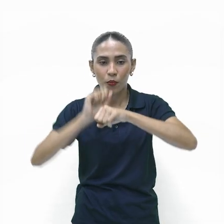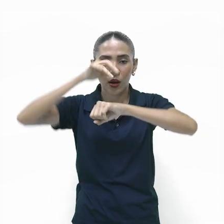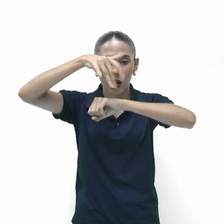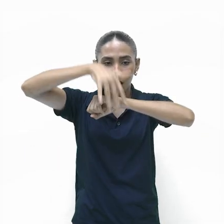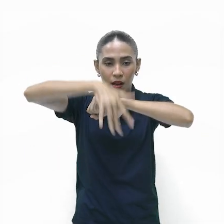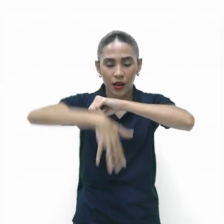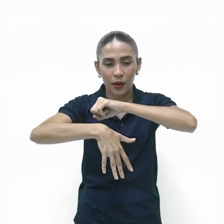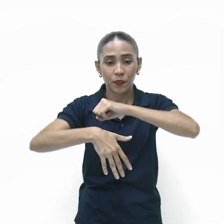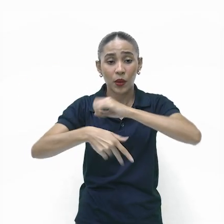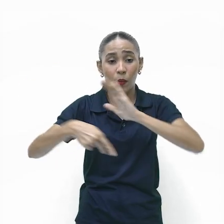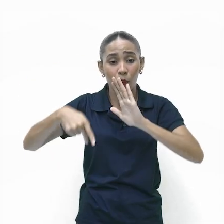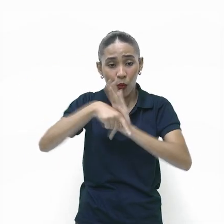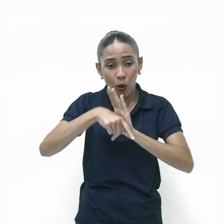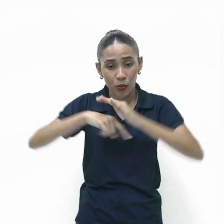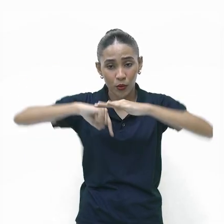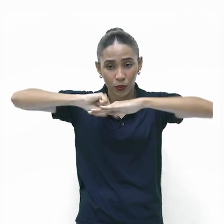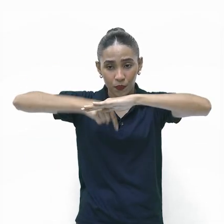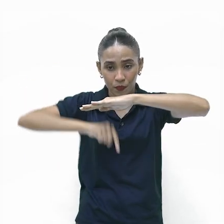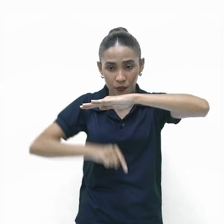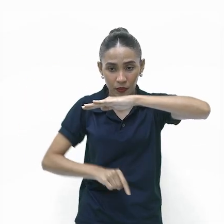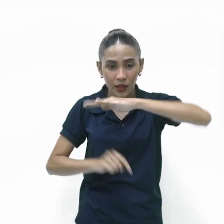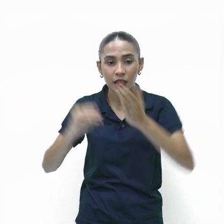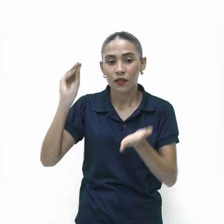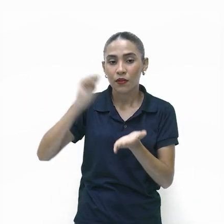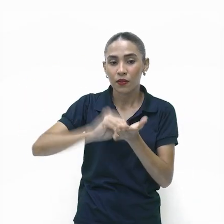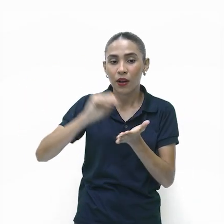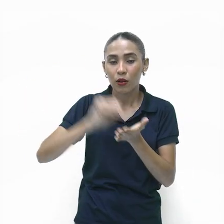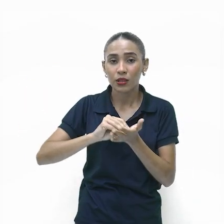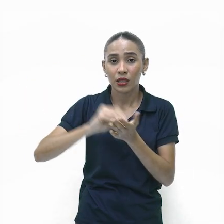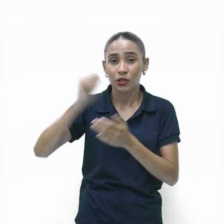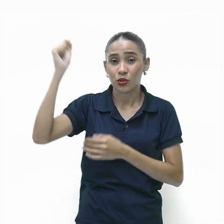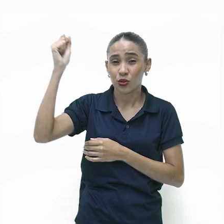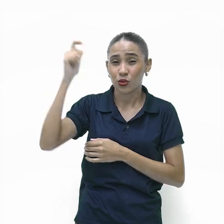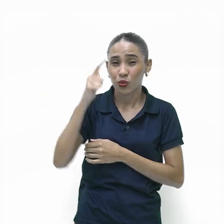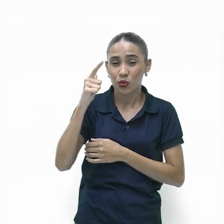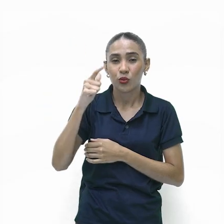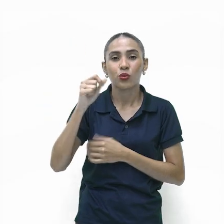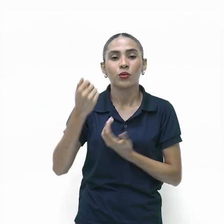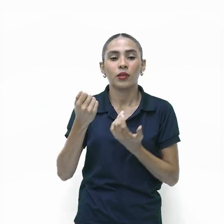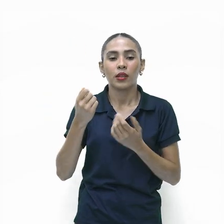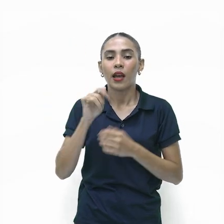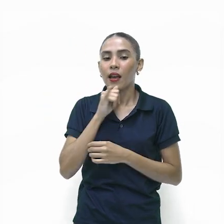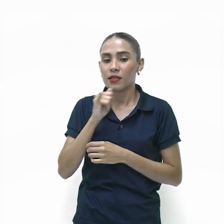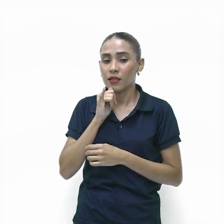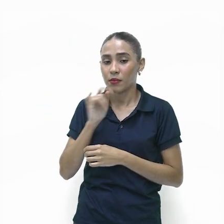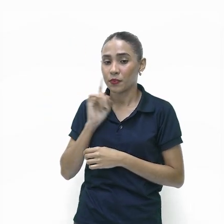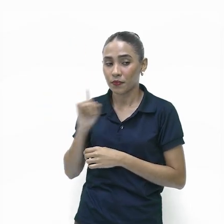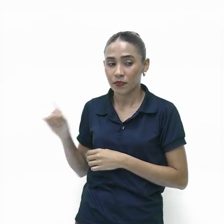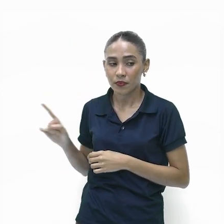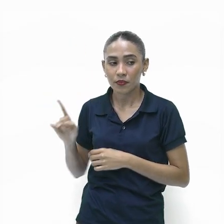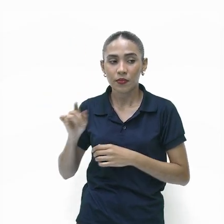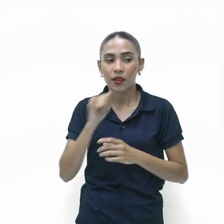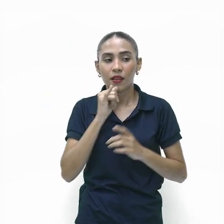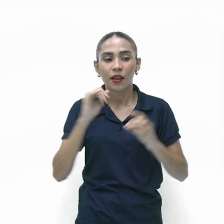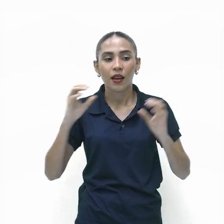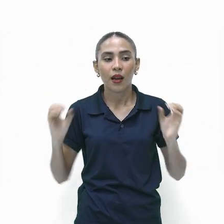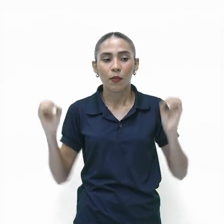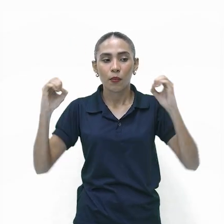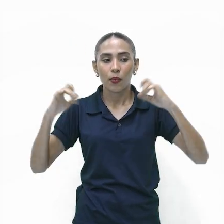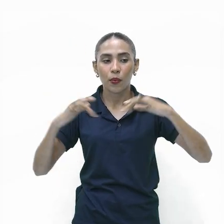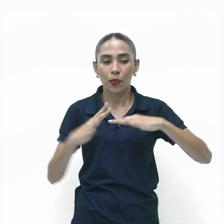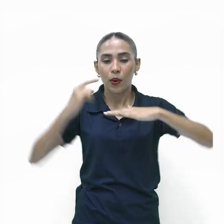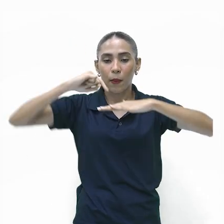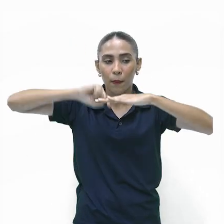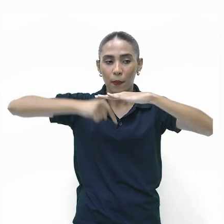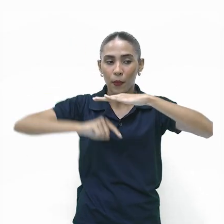de vulcões submarinos e a ausência de luz solar, zero fotossíntese. A lição que traz